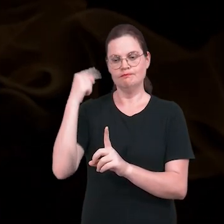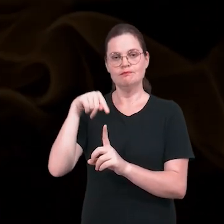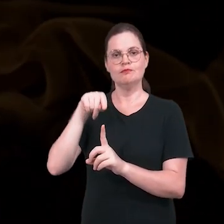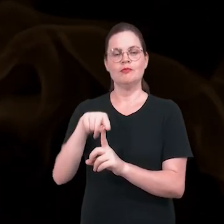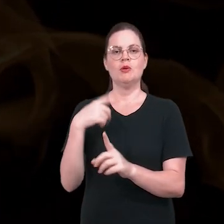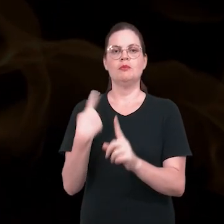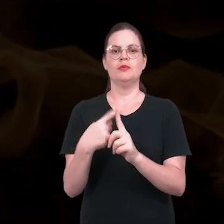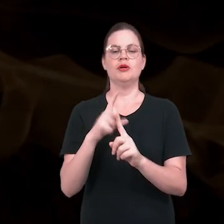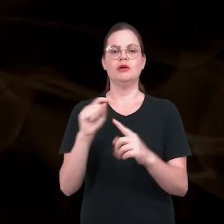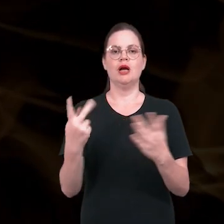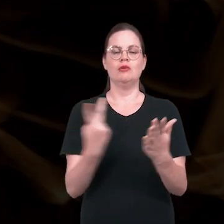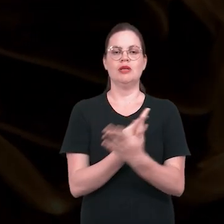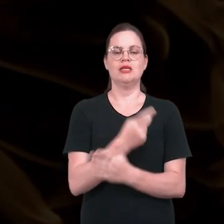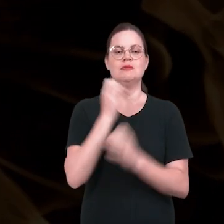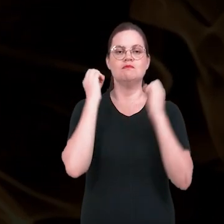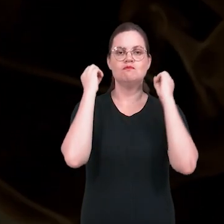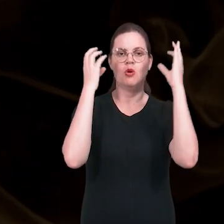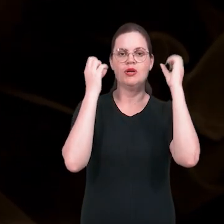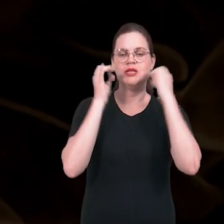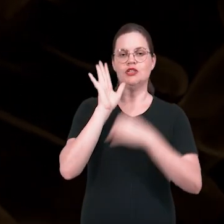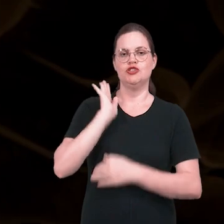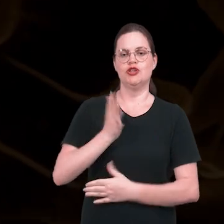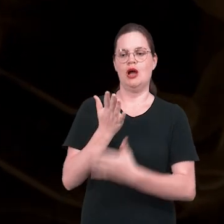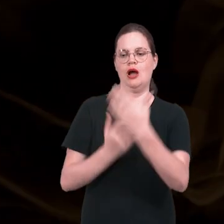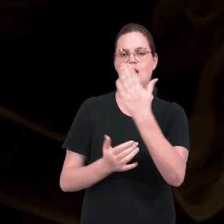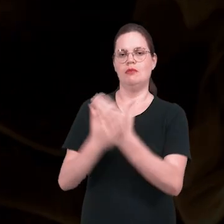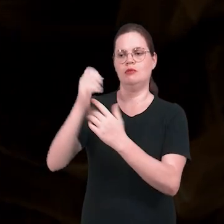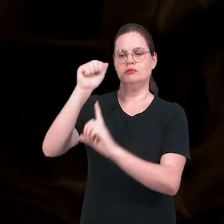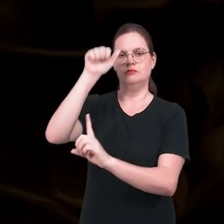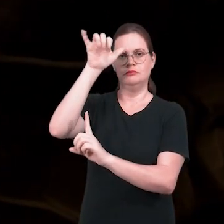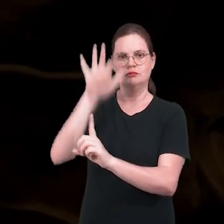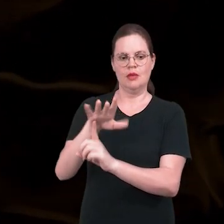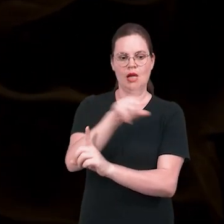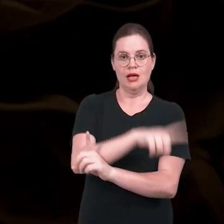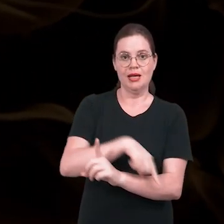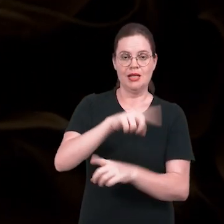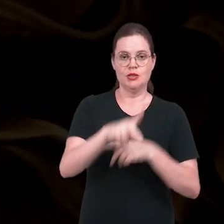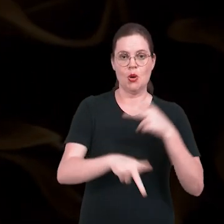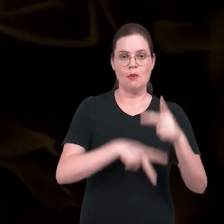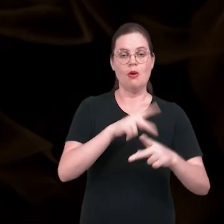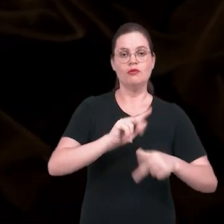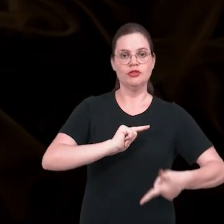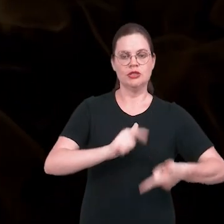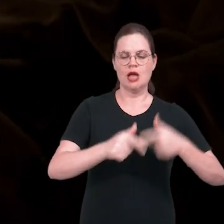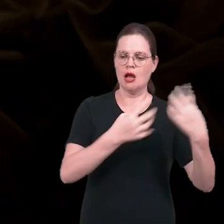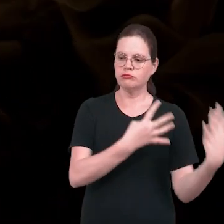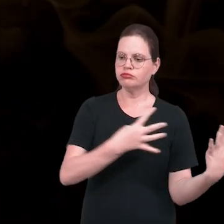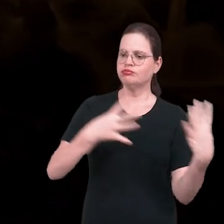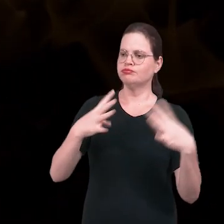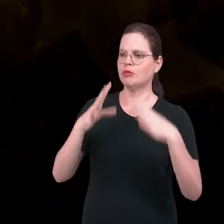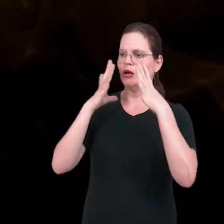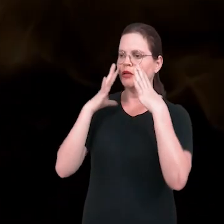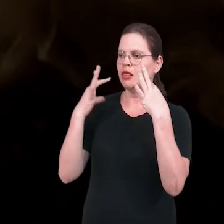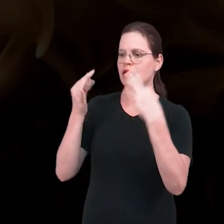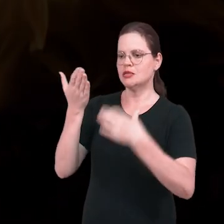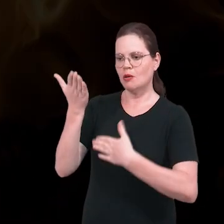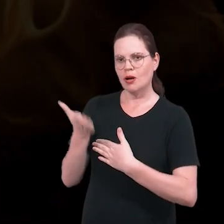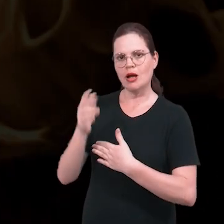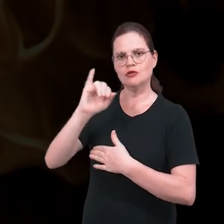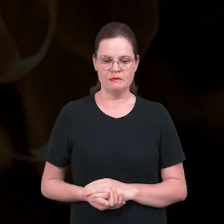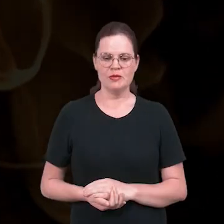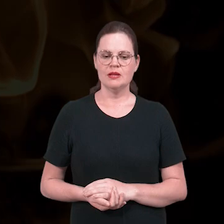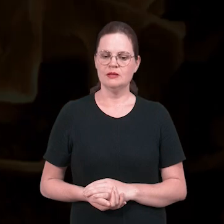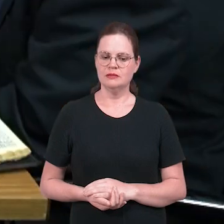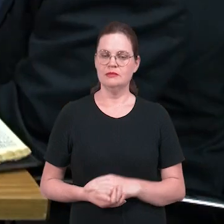porquanto Moisés tinha posto suas mãos sobre ele, e assim os filhos de Israel lhe deram ouvidos e fizeram como se ordenara a